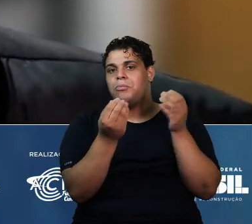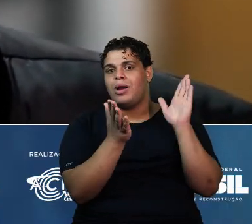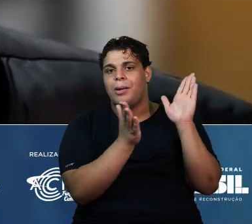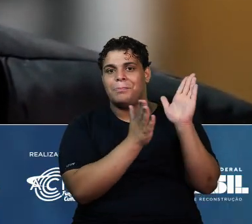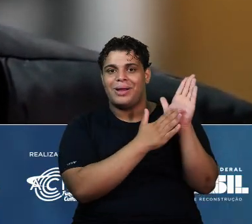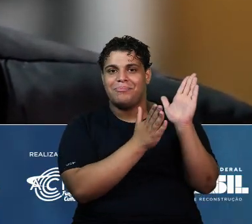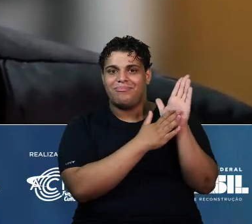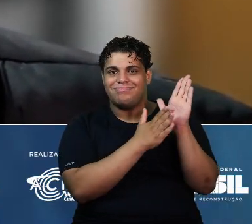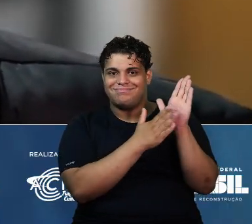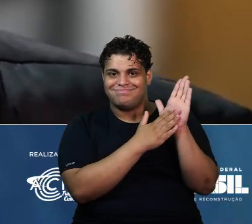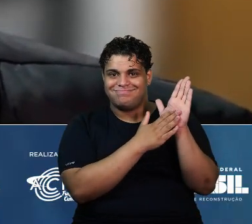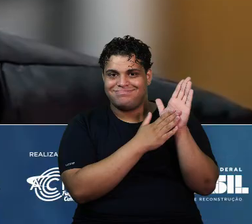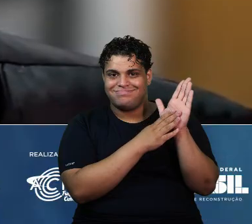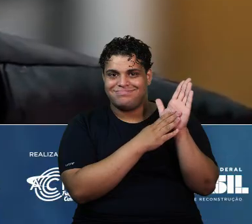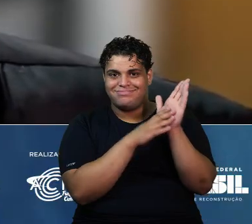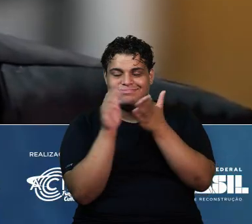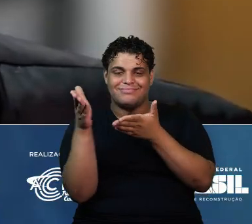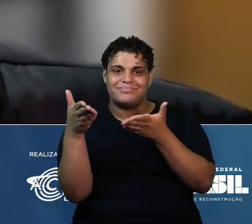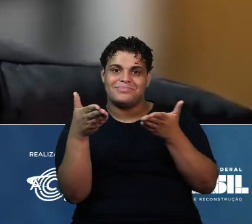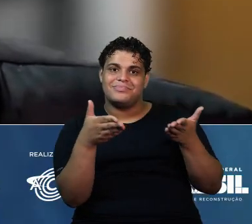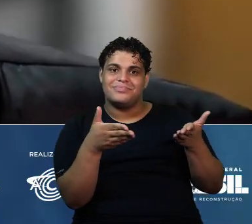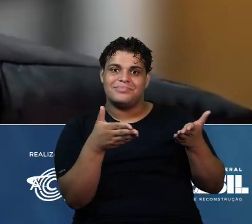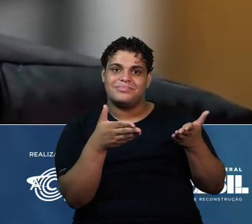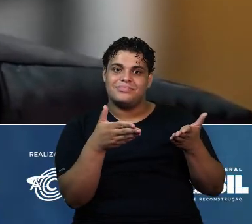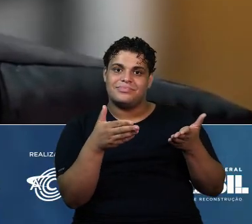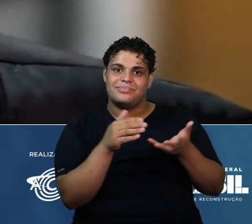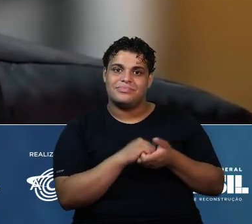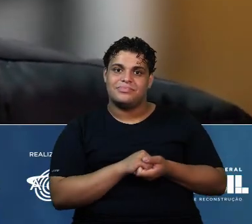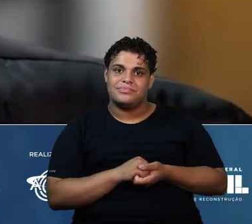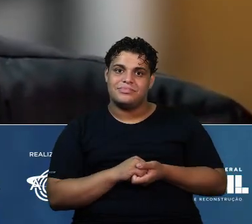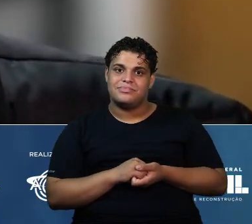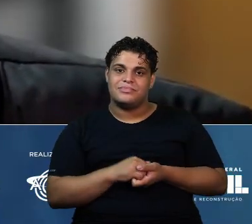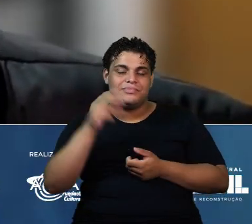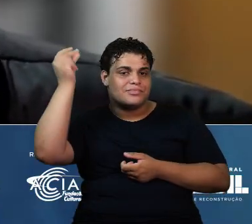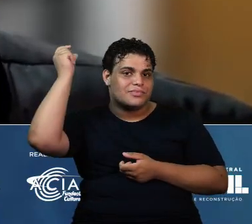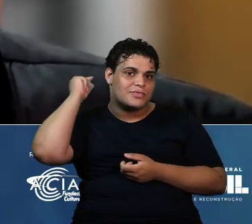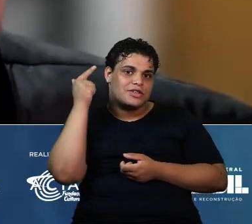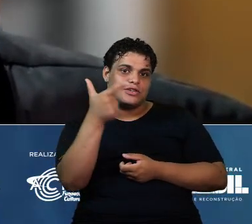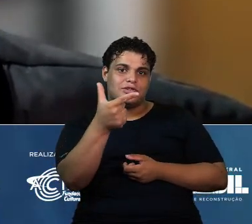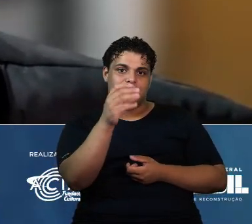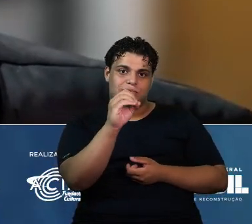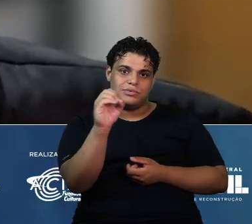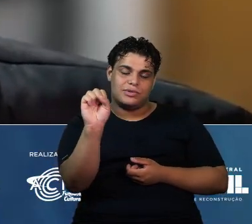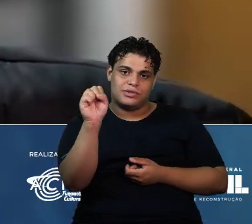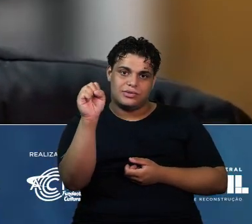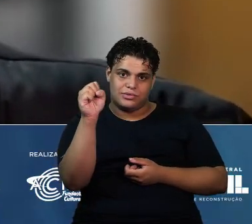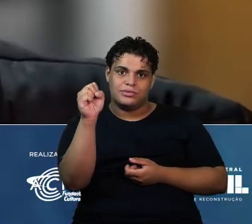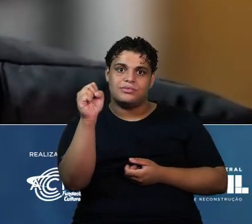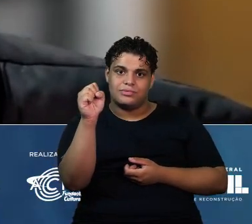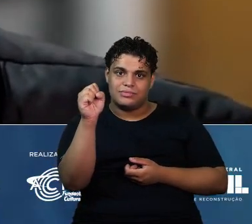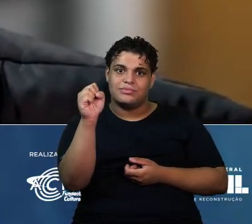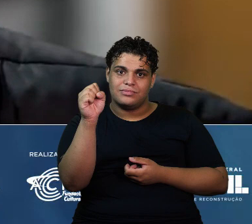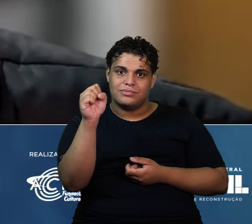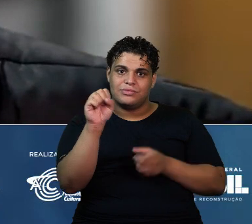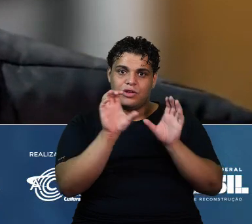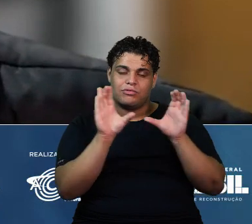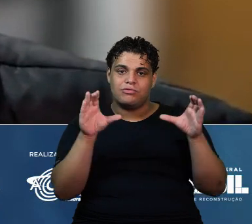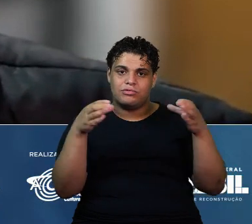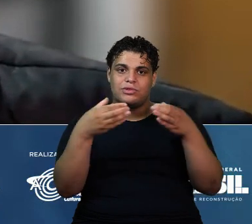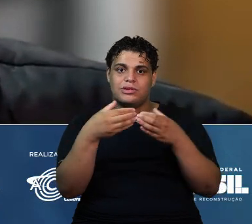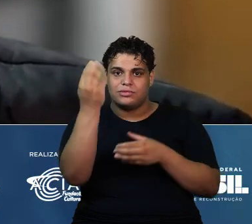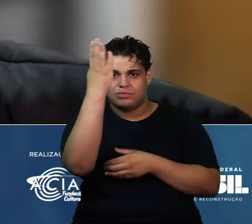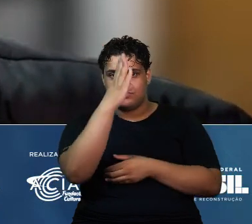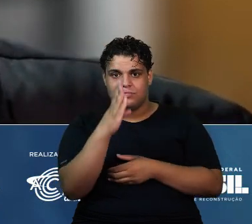que a gente colocou isso, e aí a gente foi criando desde 2008, que a gente criou o Congresso Brasileiro de Natação Infantil, a